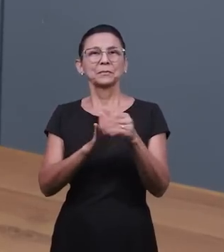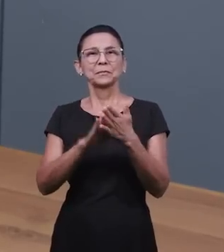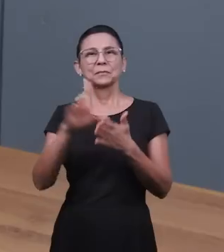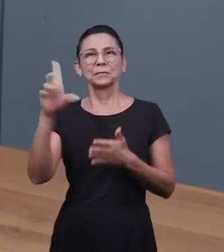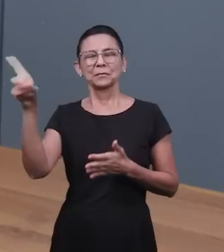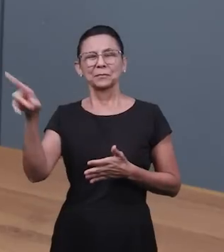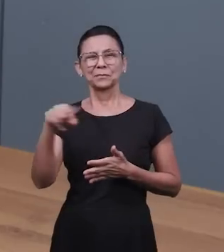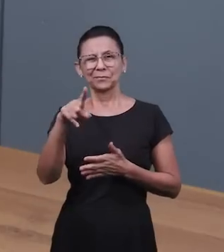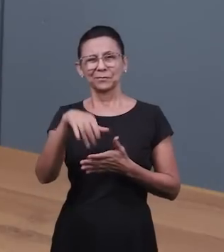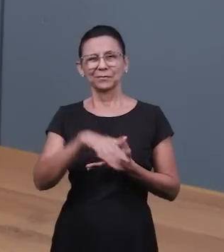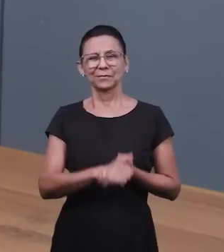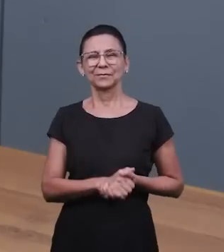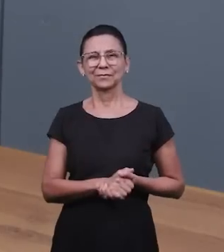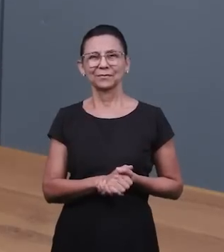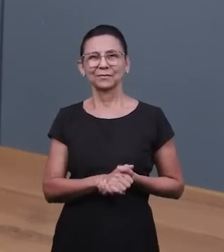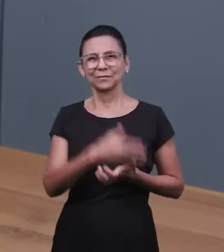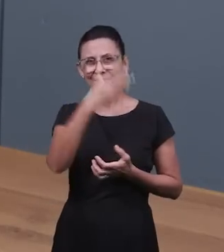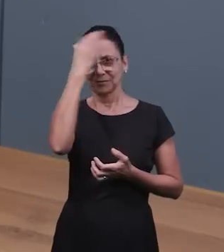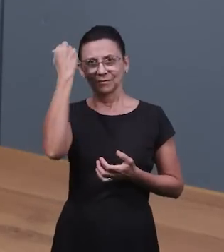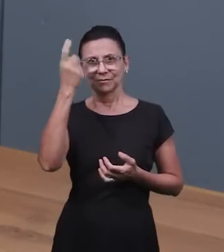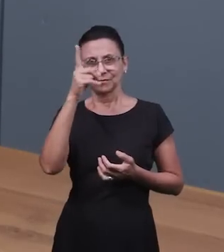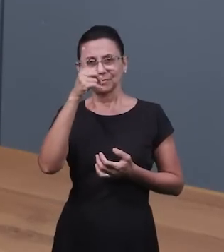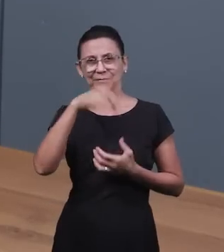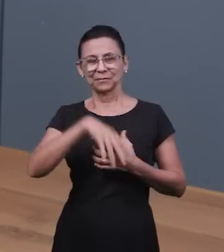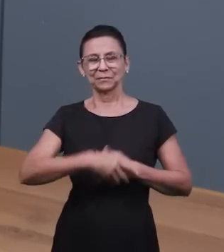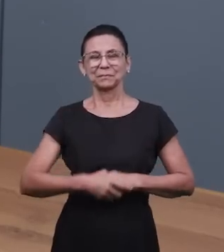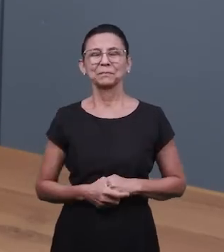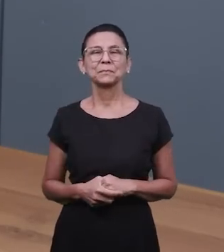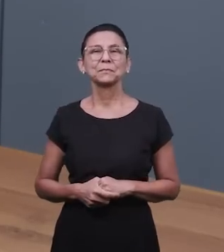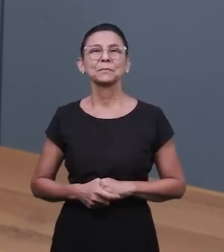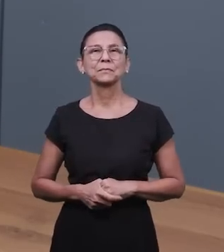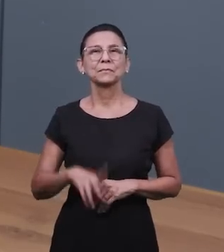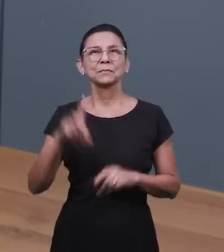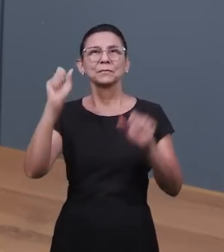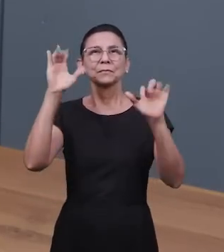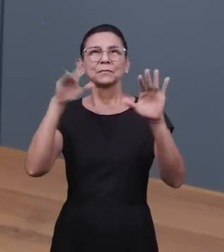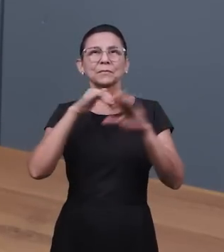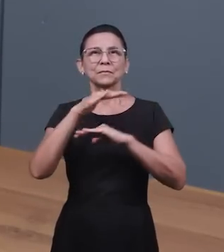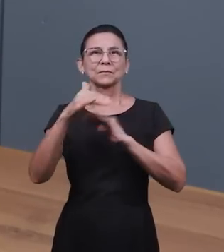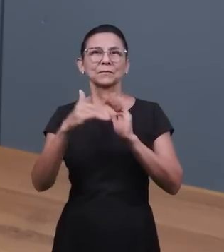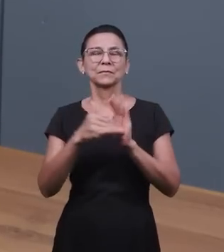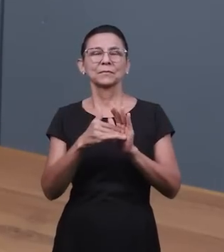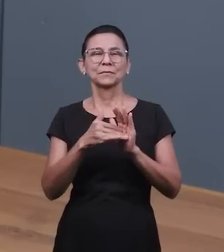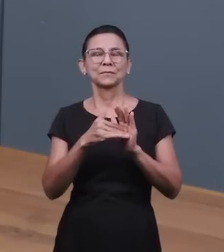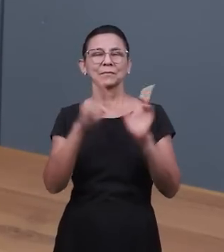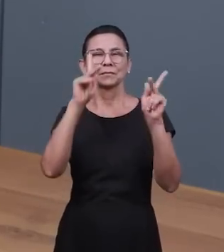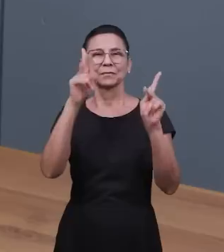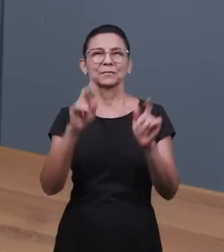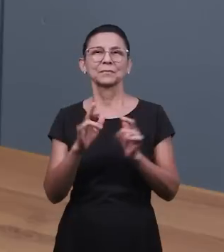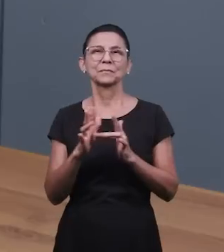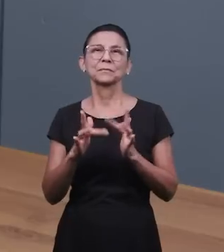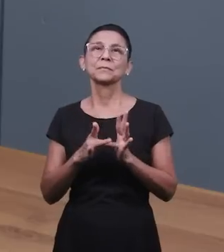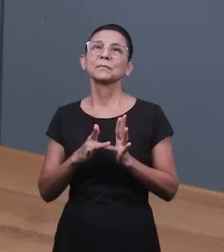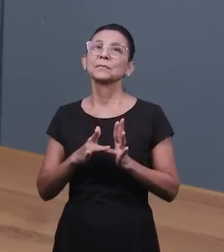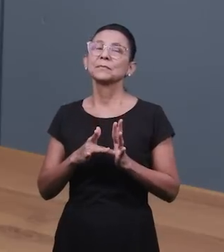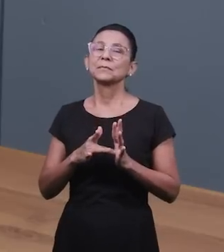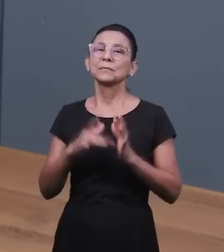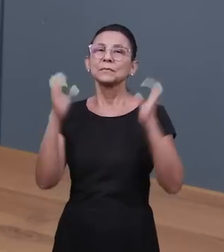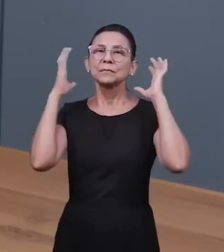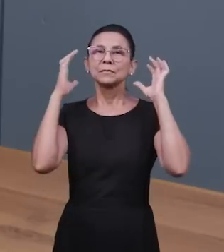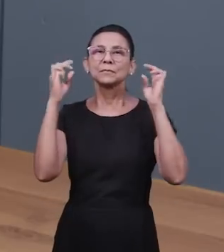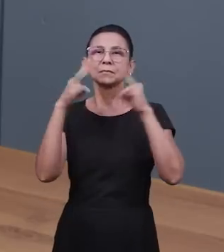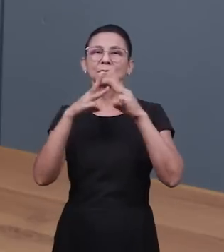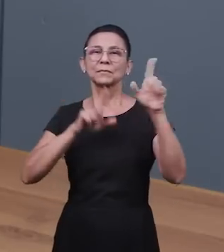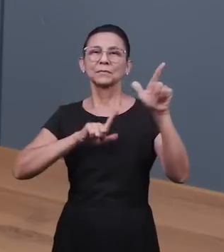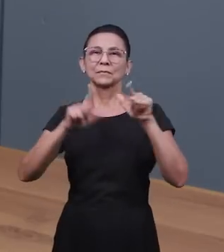Conversas Bíblicas. Marque na sua agenda, você já é nosso convidado especial para participar, tá bom? Deus abençoe a todos, uma boa semana, a paz do Senhor Jesus,